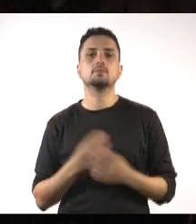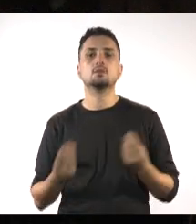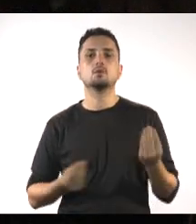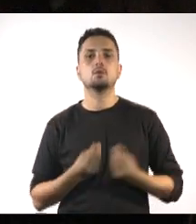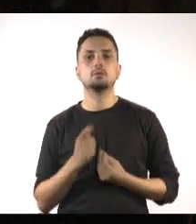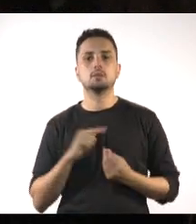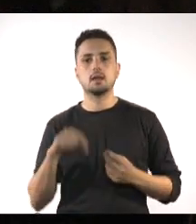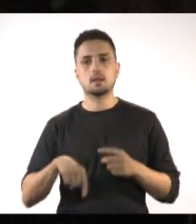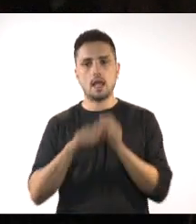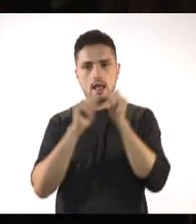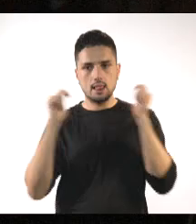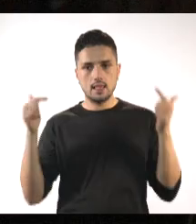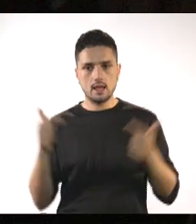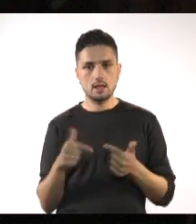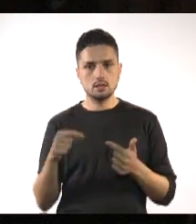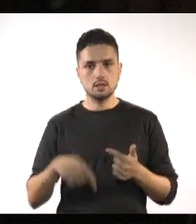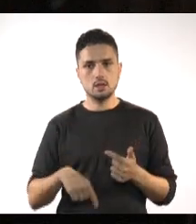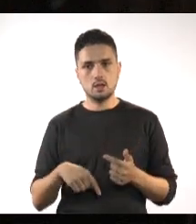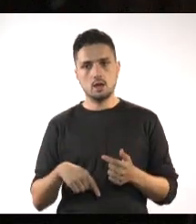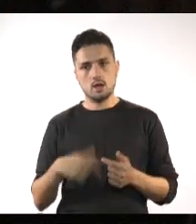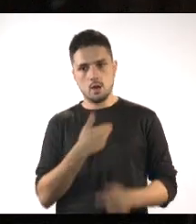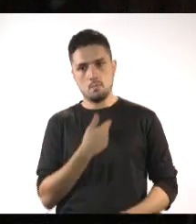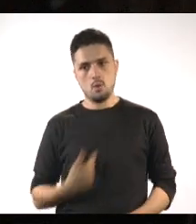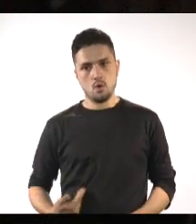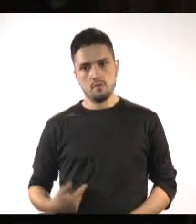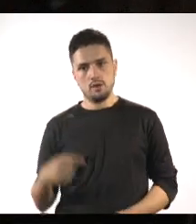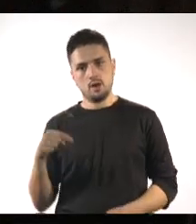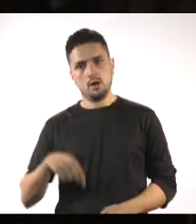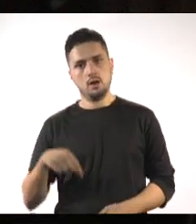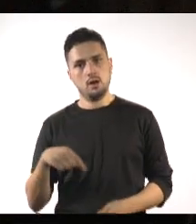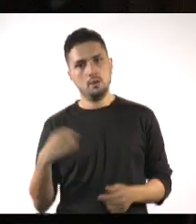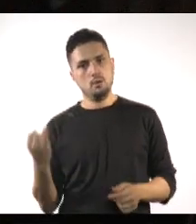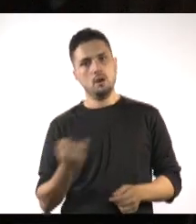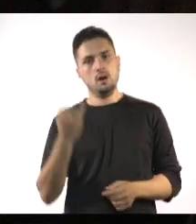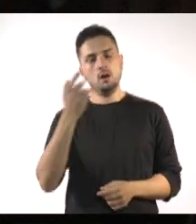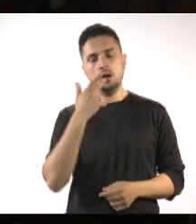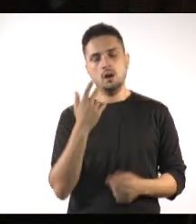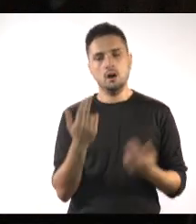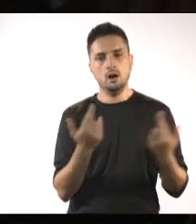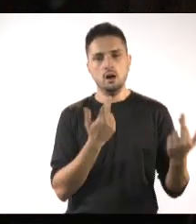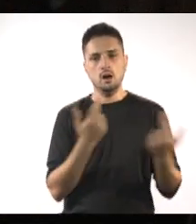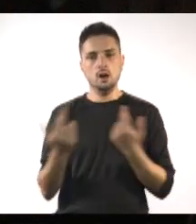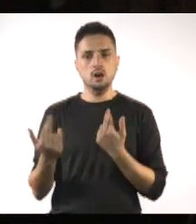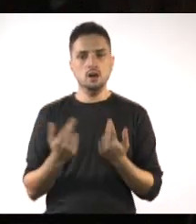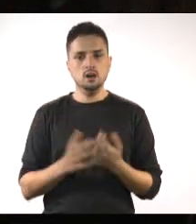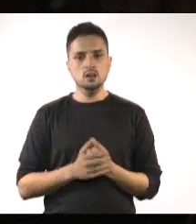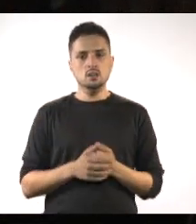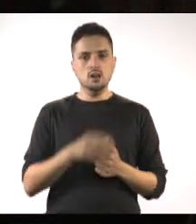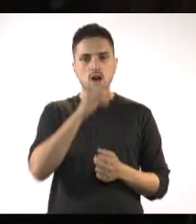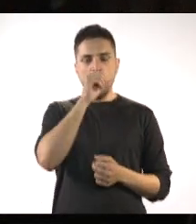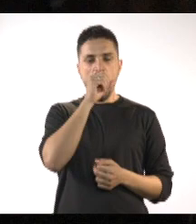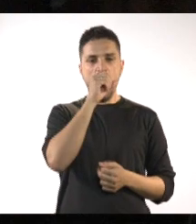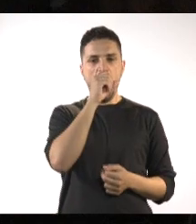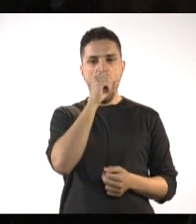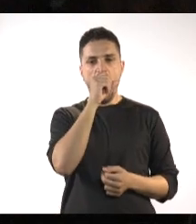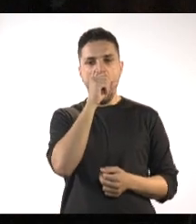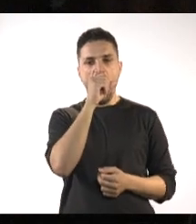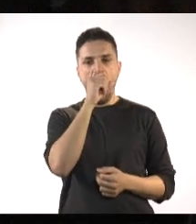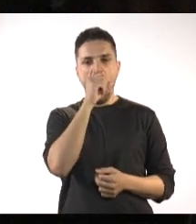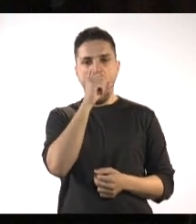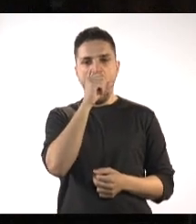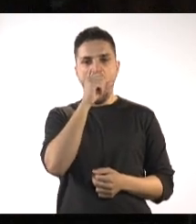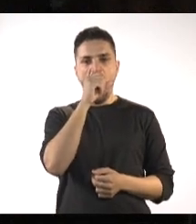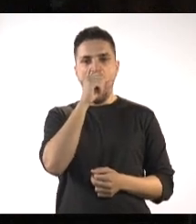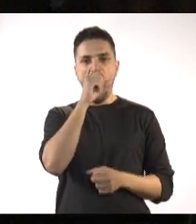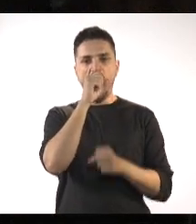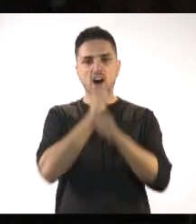casa legislativa, no espaço do poder público, é importante que a gente faça essa relação. Nós tivemos ano passado o tema da campanha tão